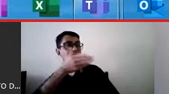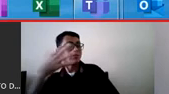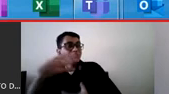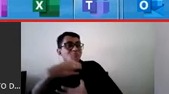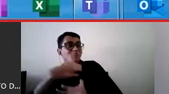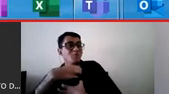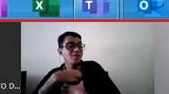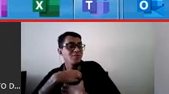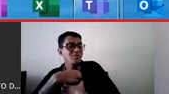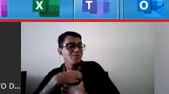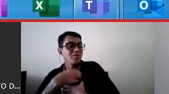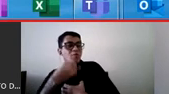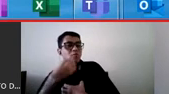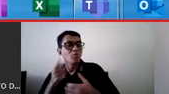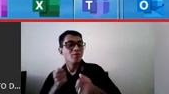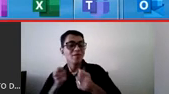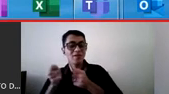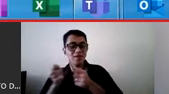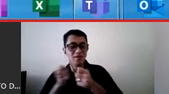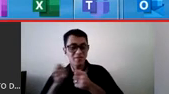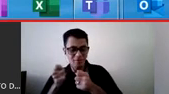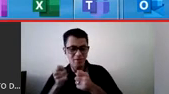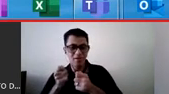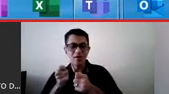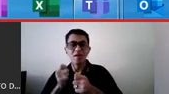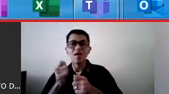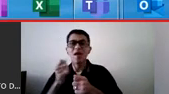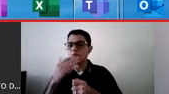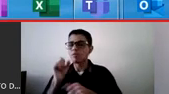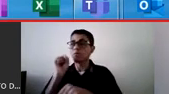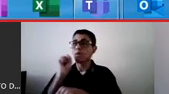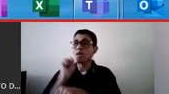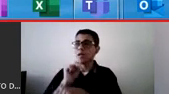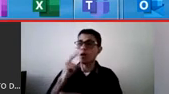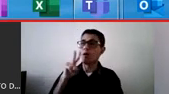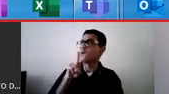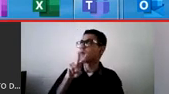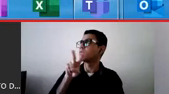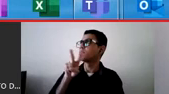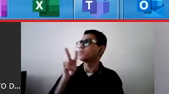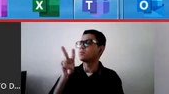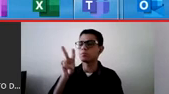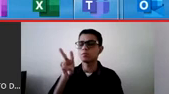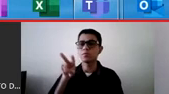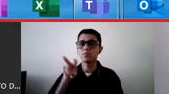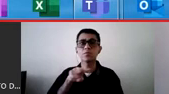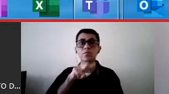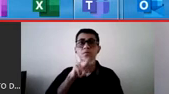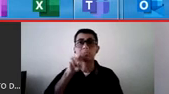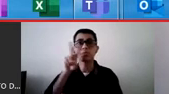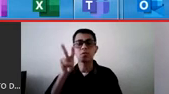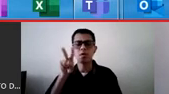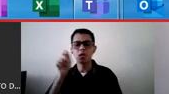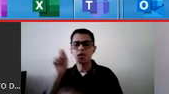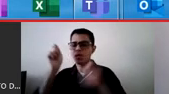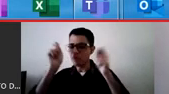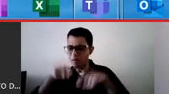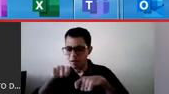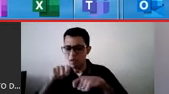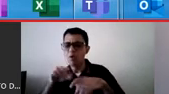tem o seu ponto de equilíbrio, basta você parar, observar e se analisar. Qual é o